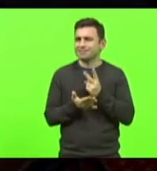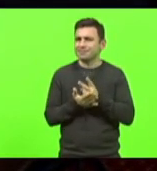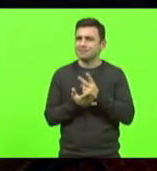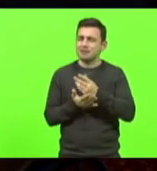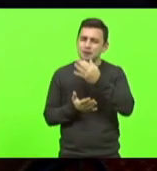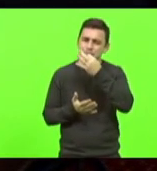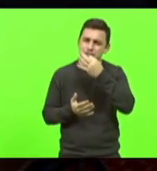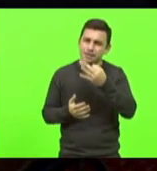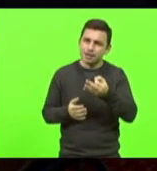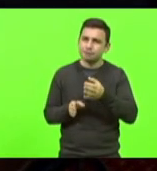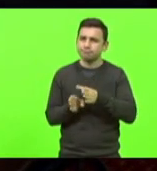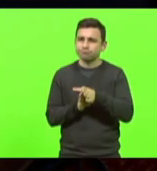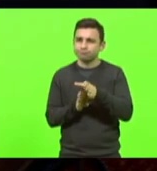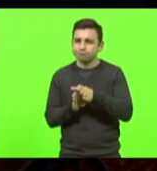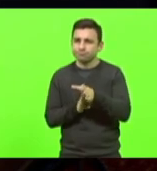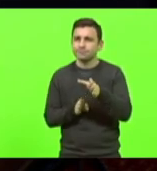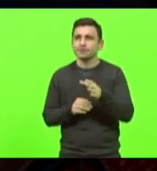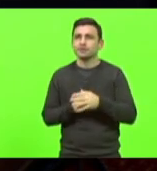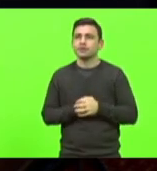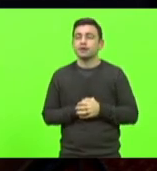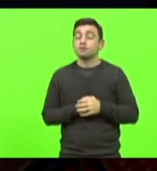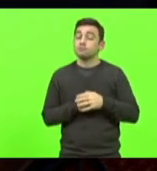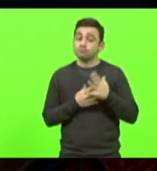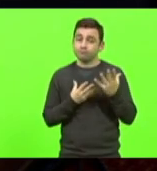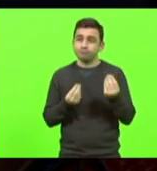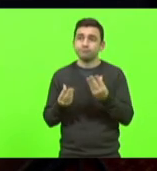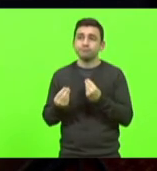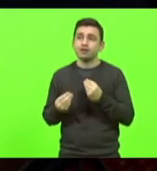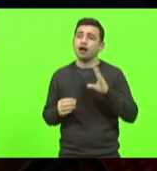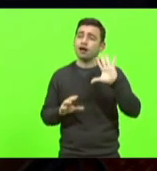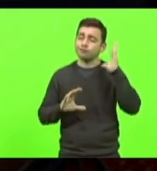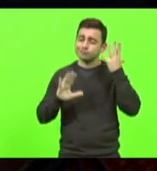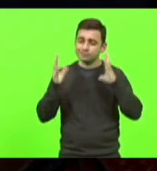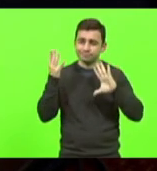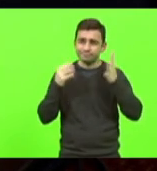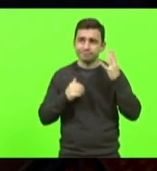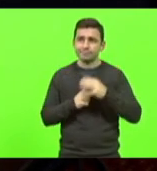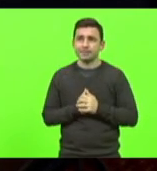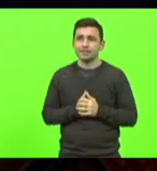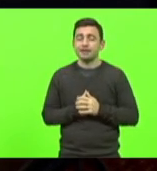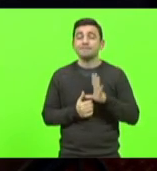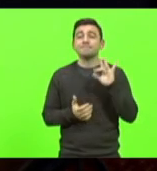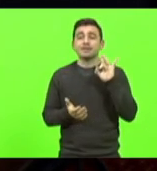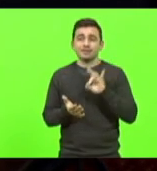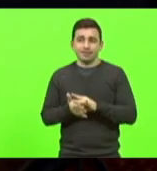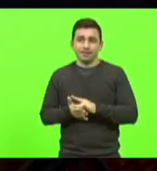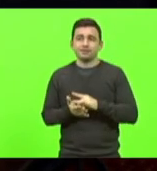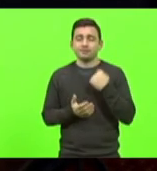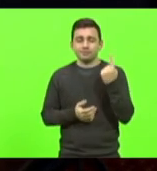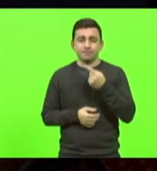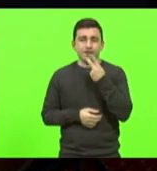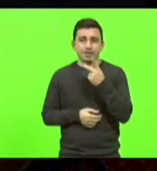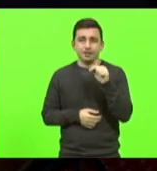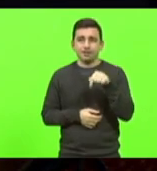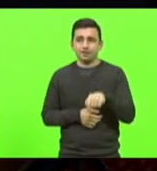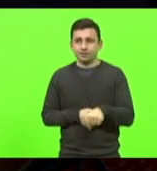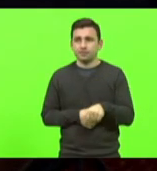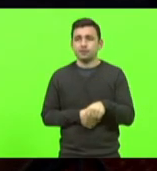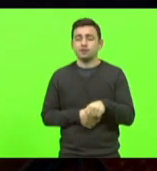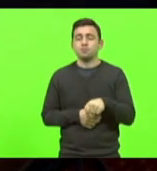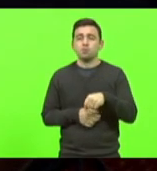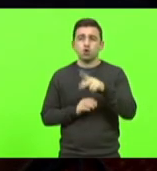sugestões e que Muitas delas foram acatadas É verdade dizer aqui sim que esse projeto foi